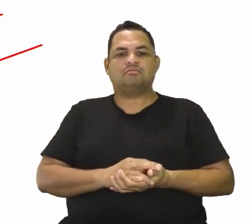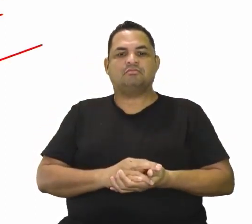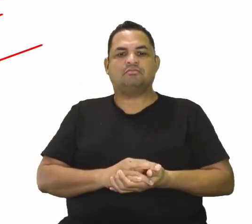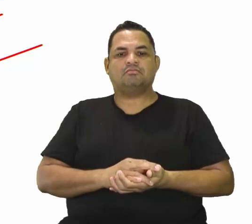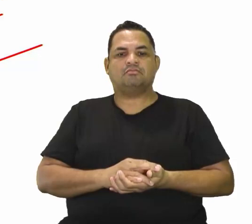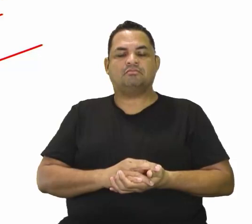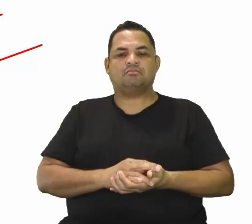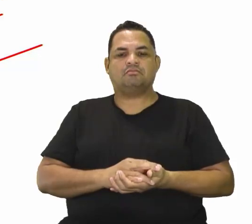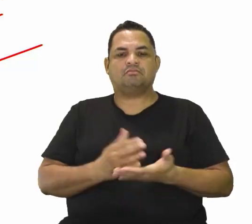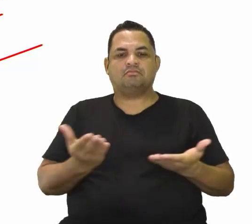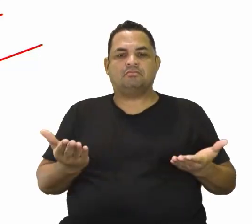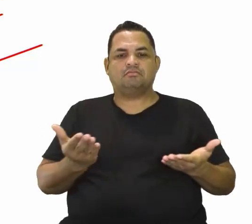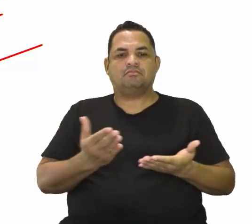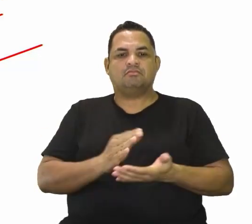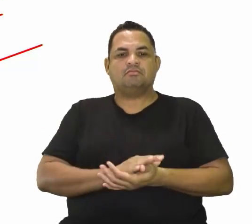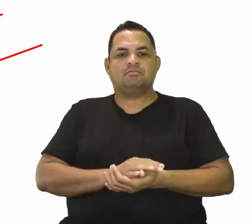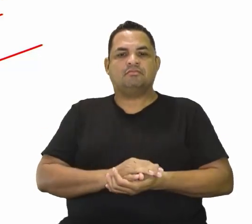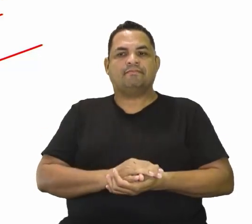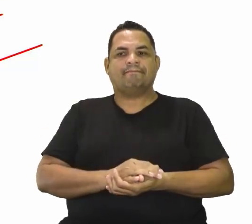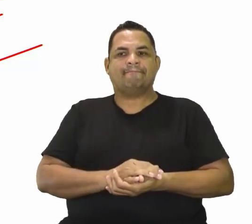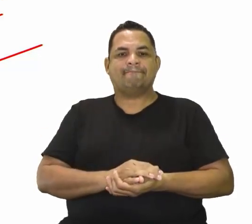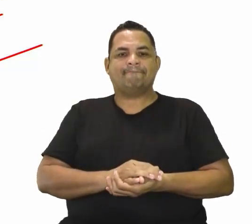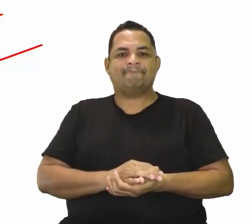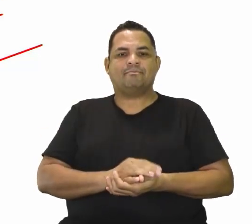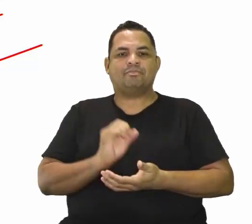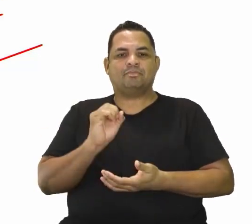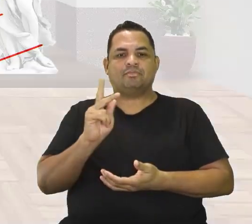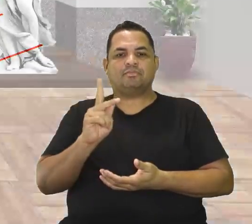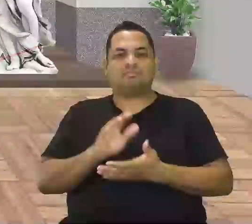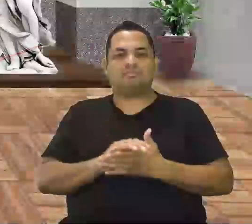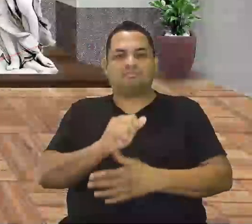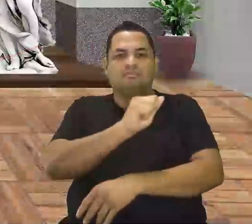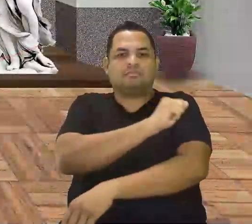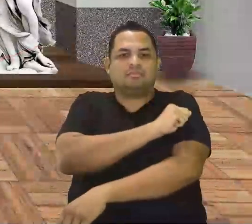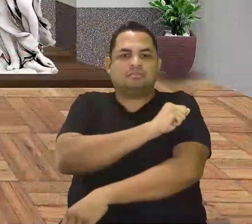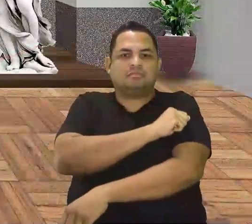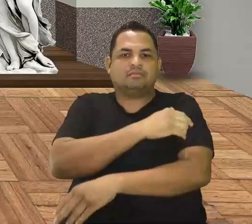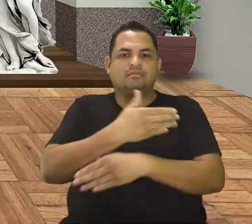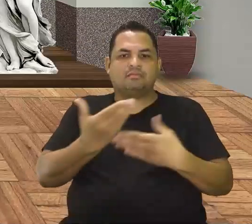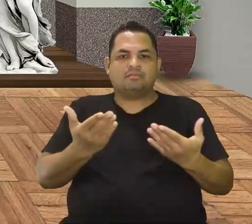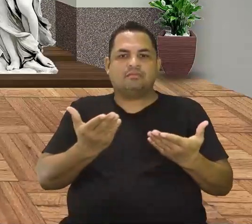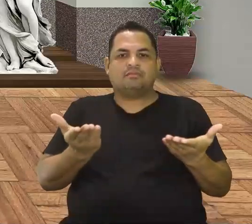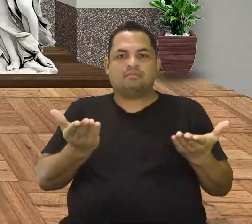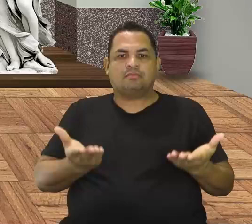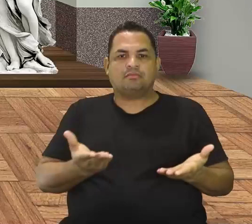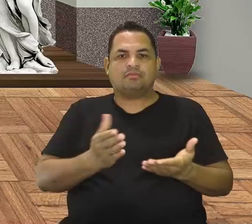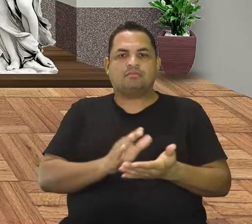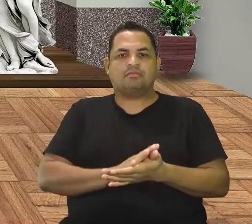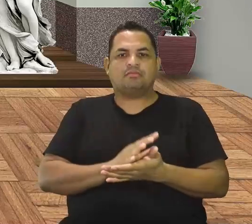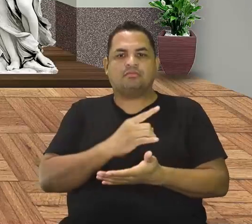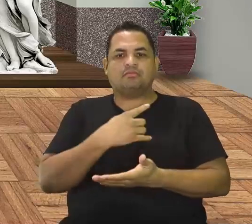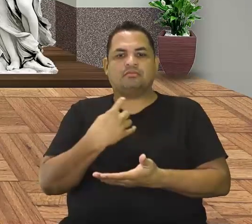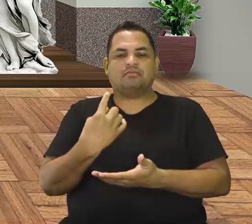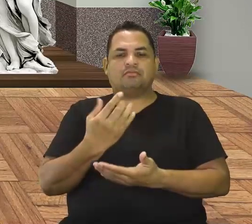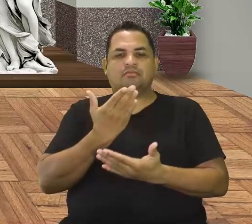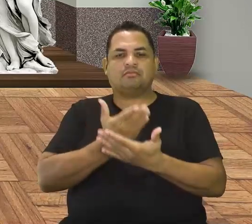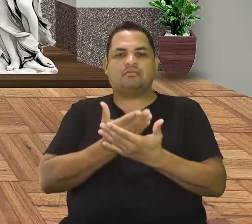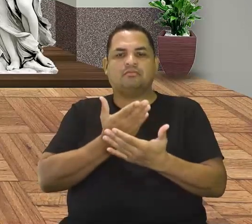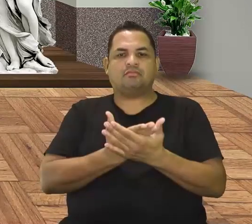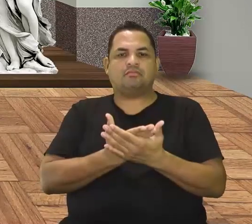Morou? Vem para mim. Ok, aluno, essa foi a nossa